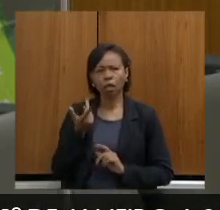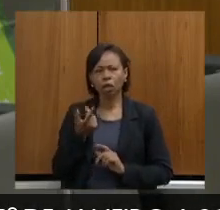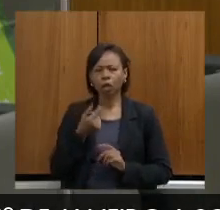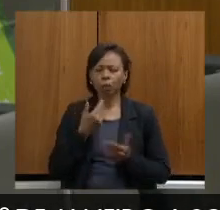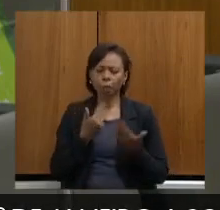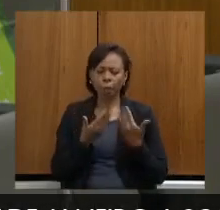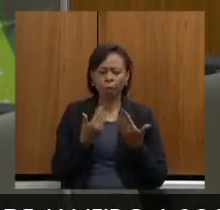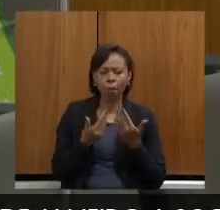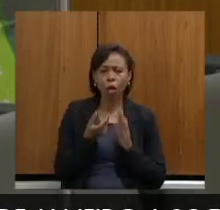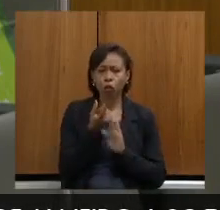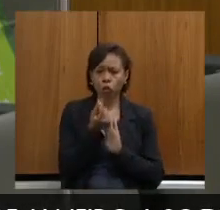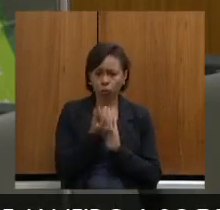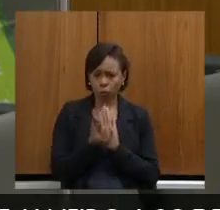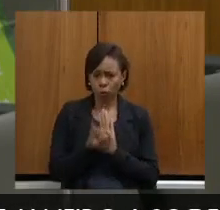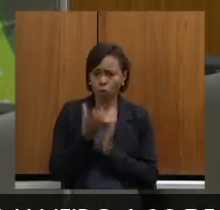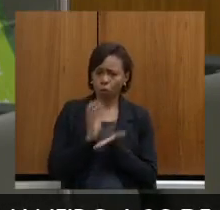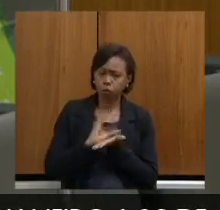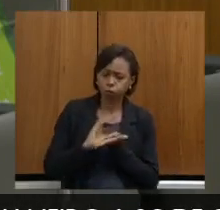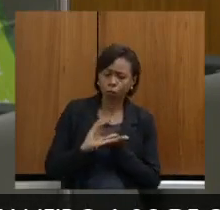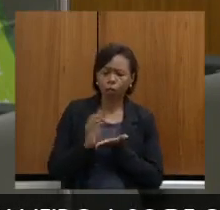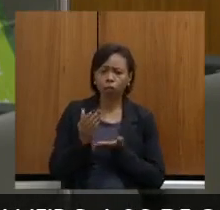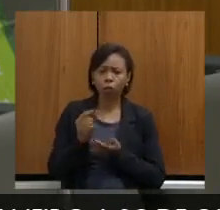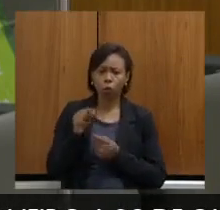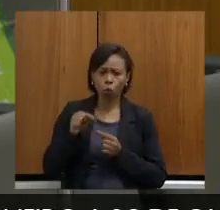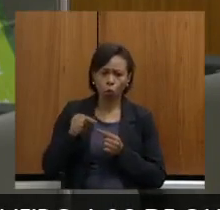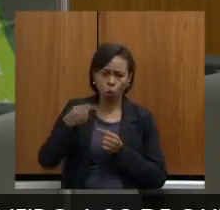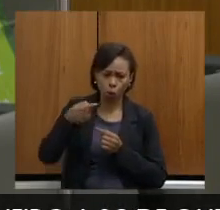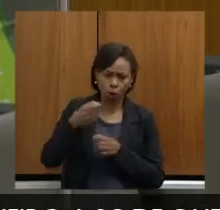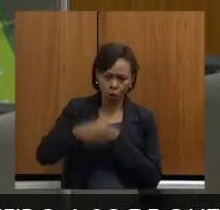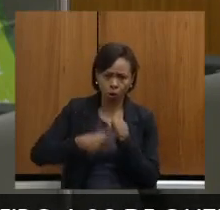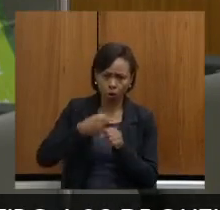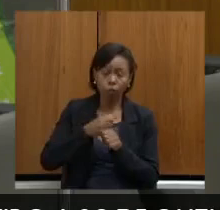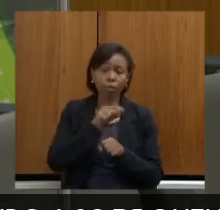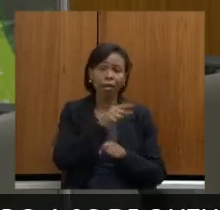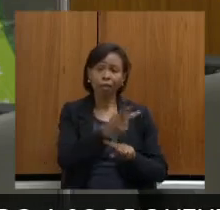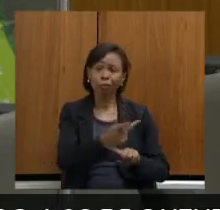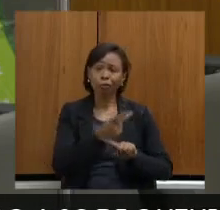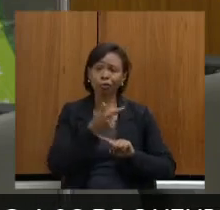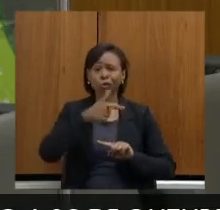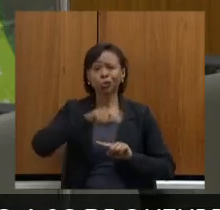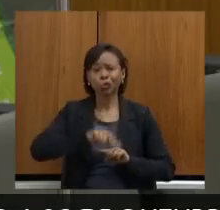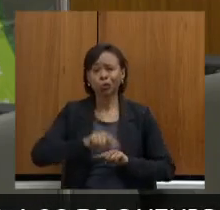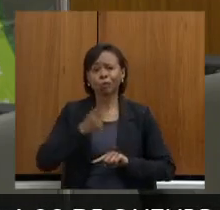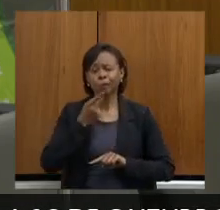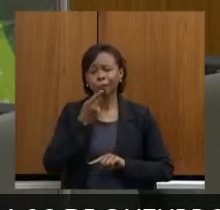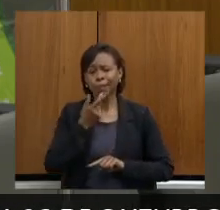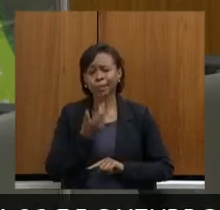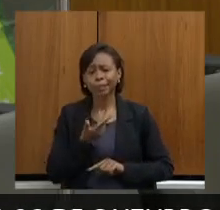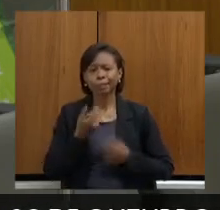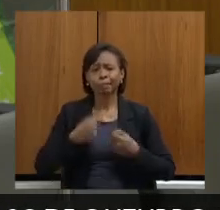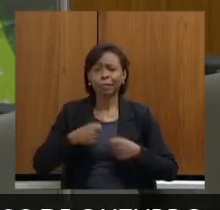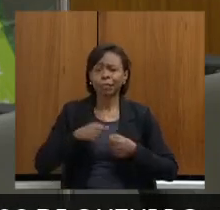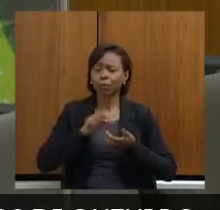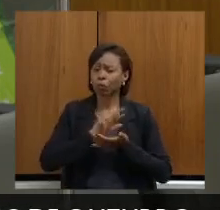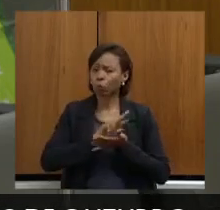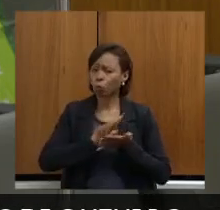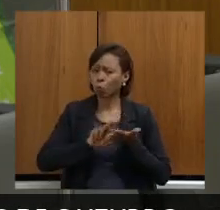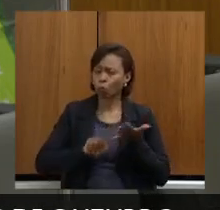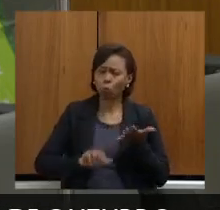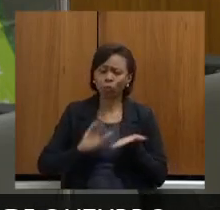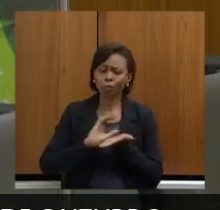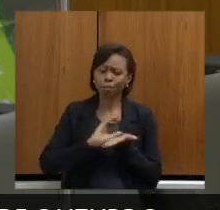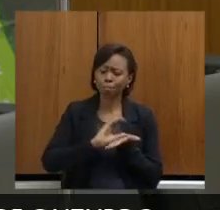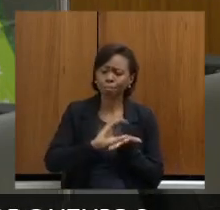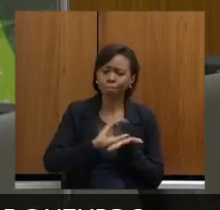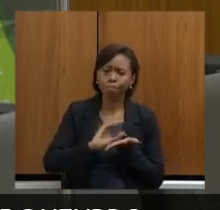a peça orçamentária do ano próximo ela me provocou de novo para o Gustavo nós estamos com tanta coisa precisando de investimento eu